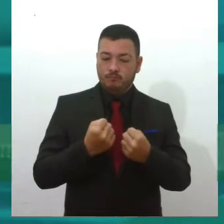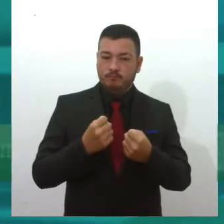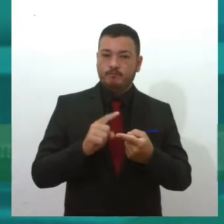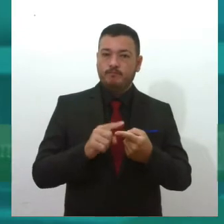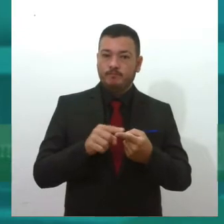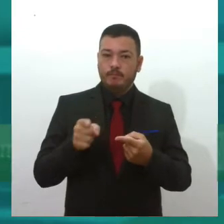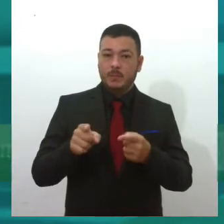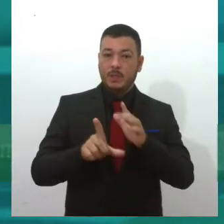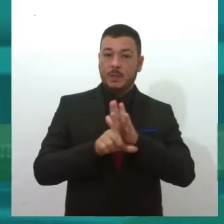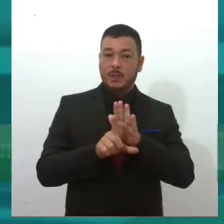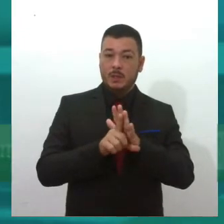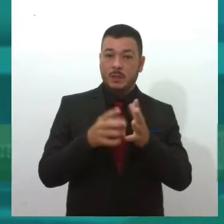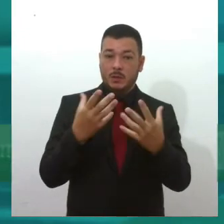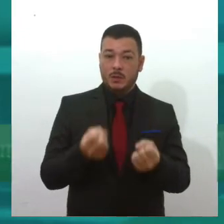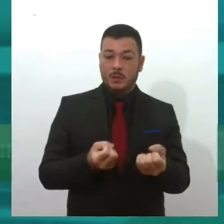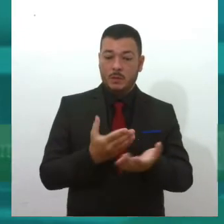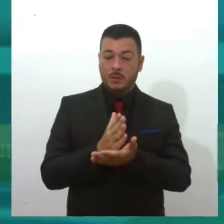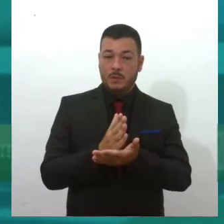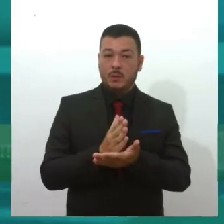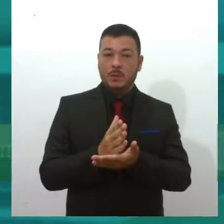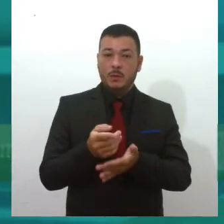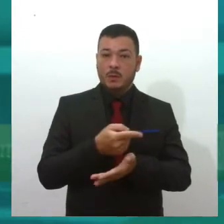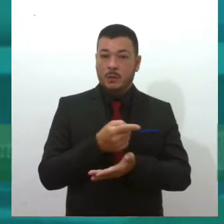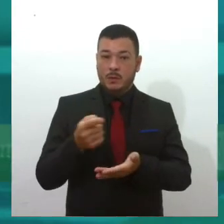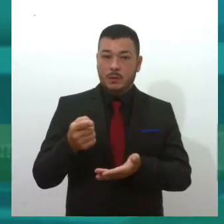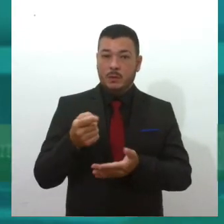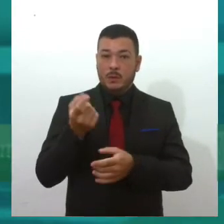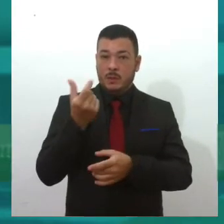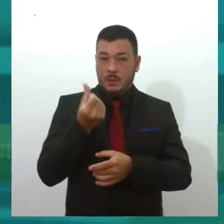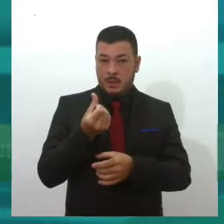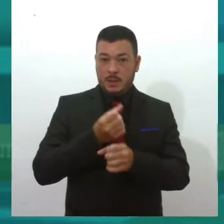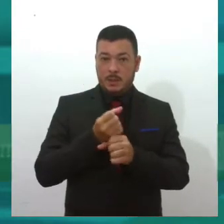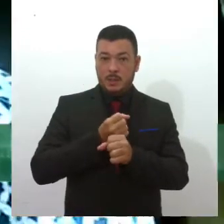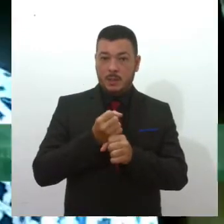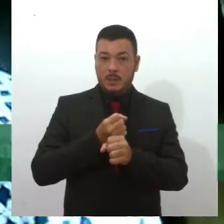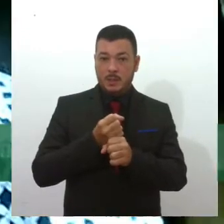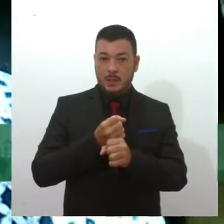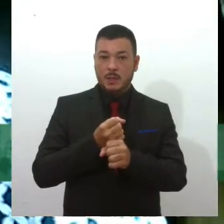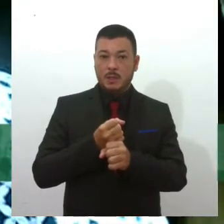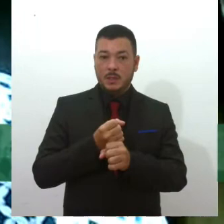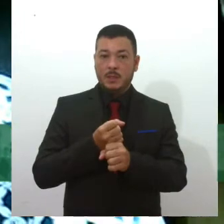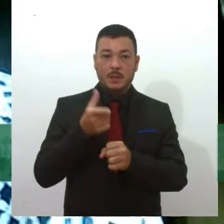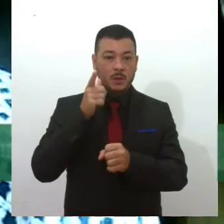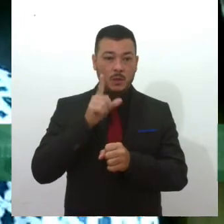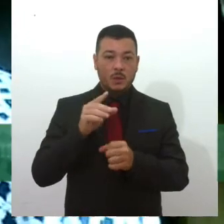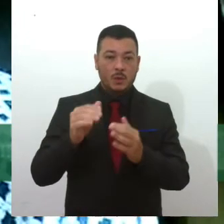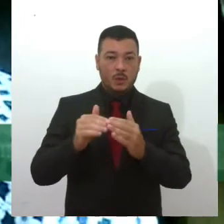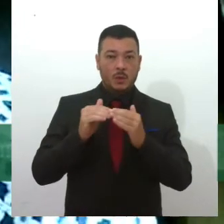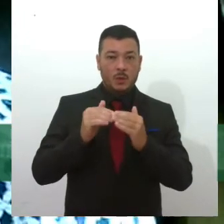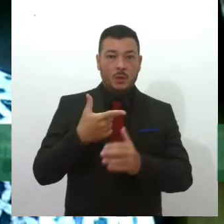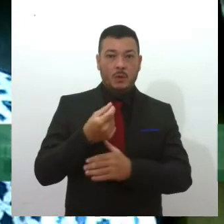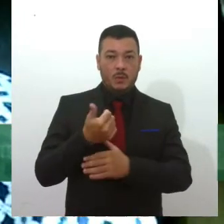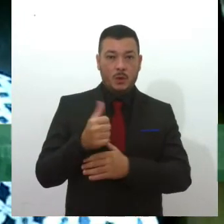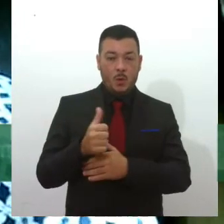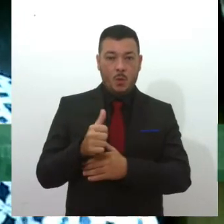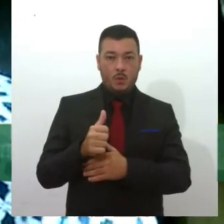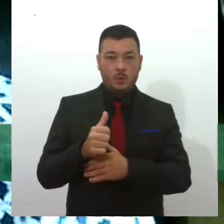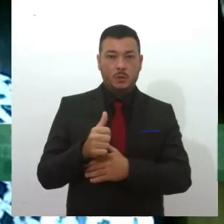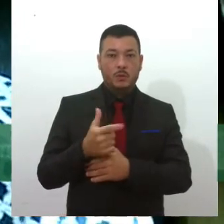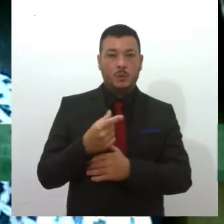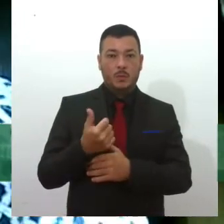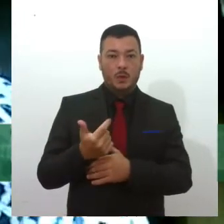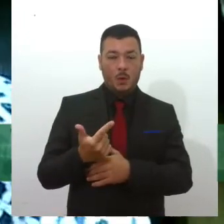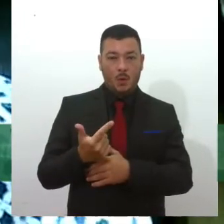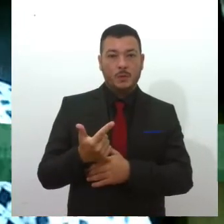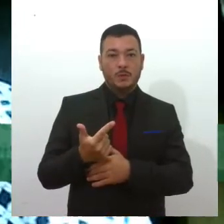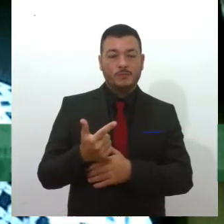à informação fosse aprovada. Foram 6 longos anos batalhando para que ela fosse aprovada em 2011 e entrasse em vigor em 2012. E